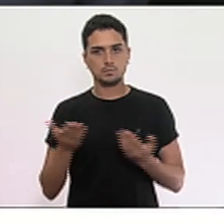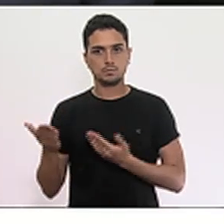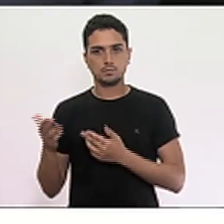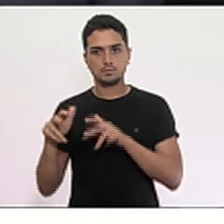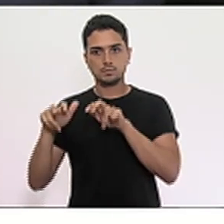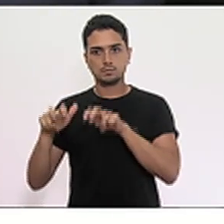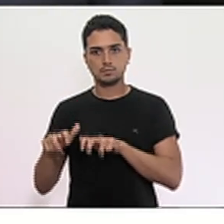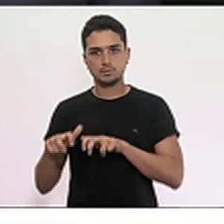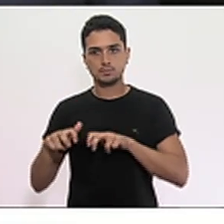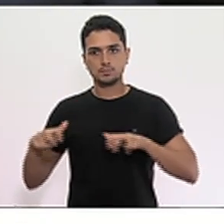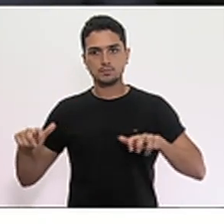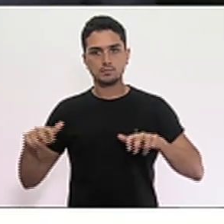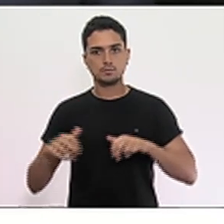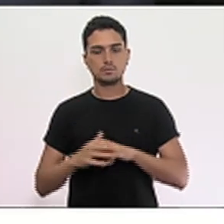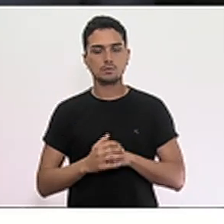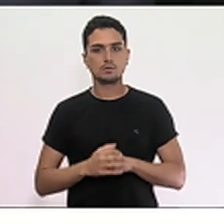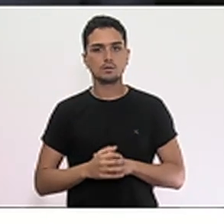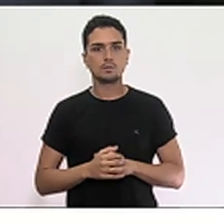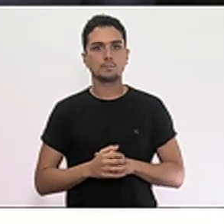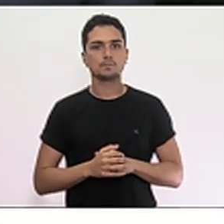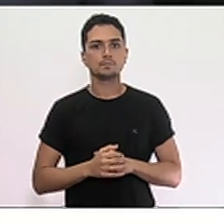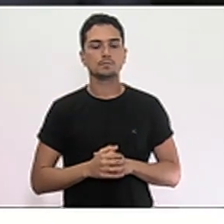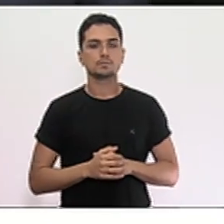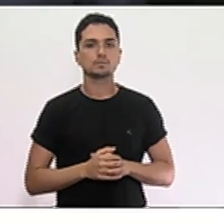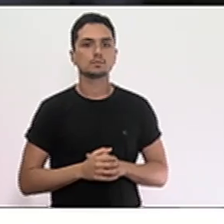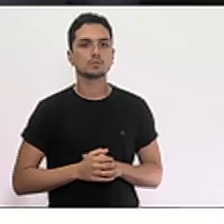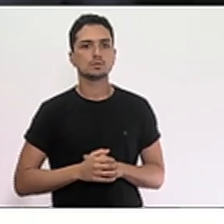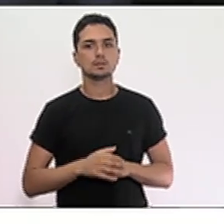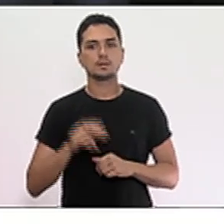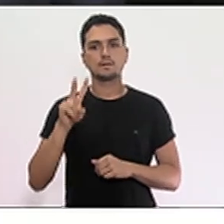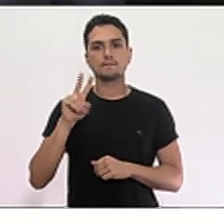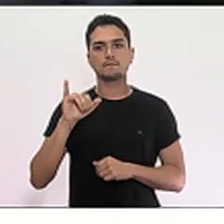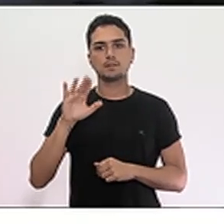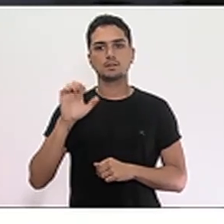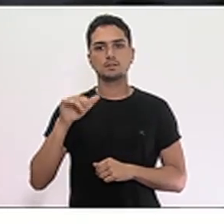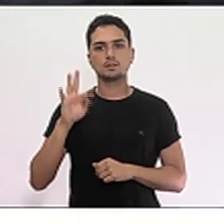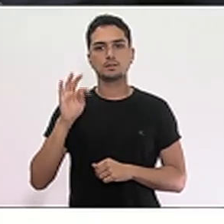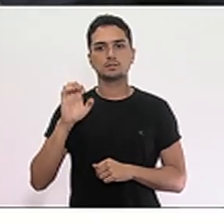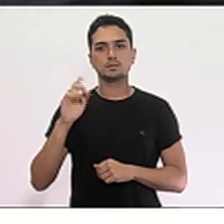da Associação dos Profissionais do Saneamento, Dr. Vicente Portela.